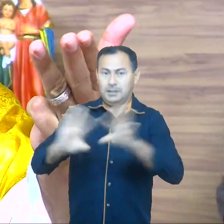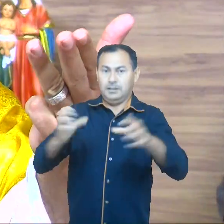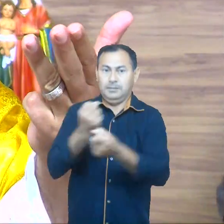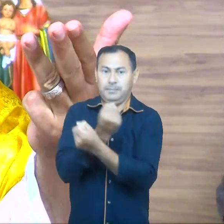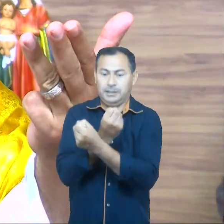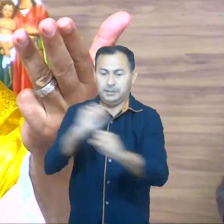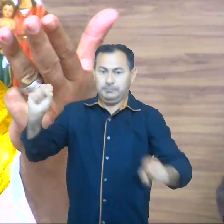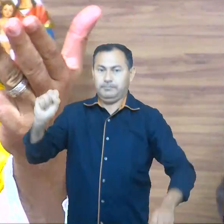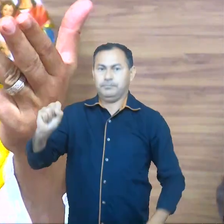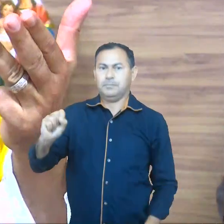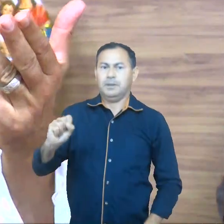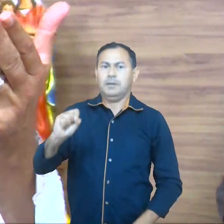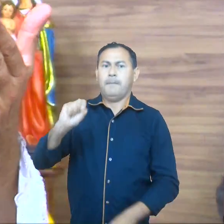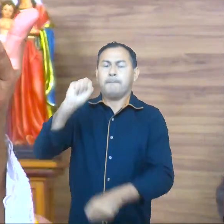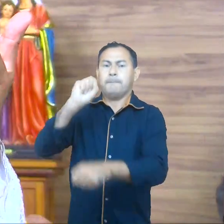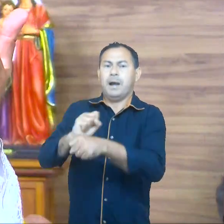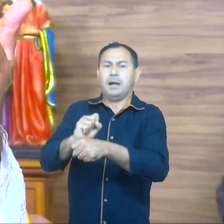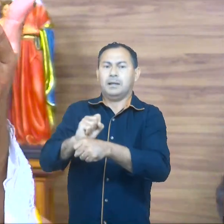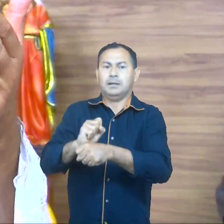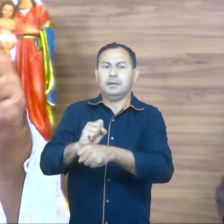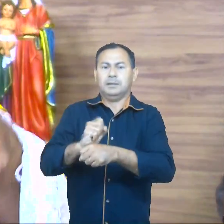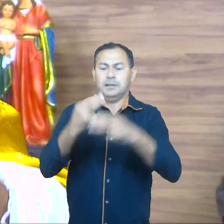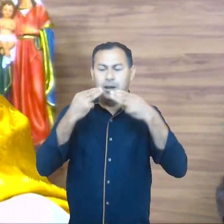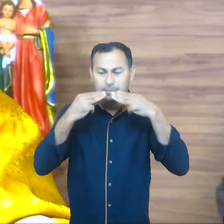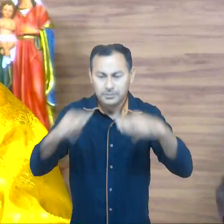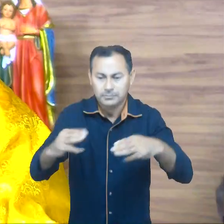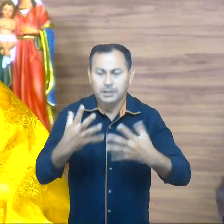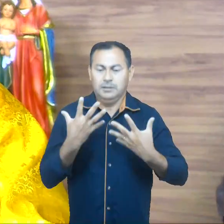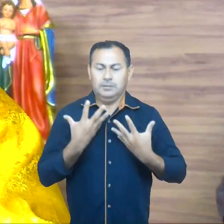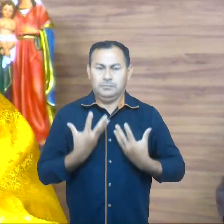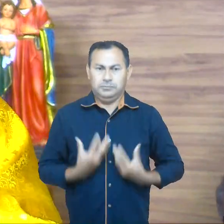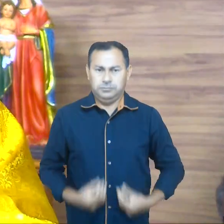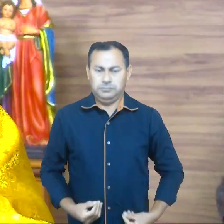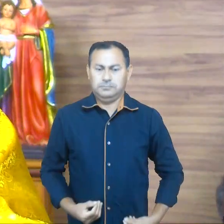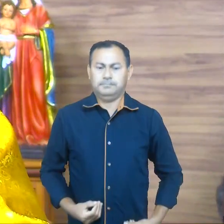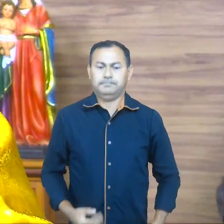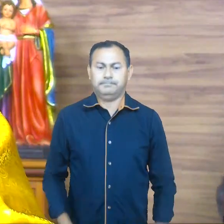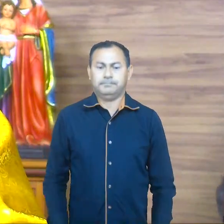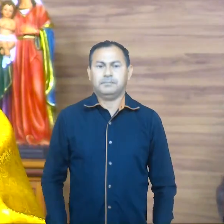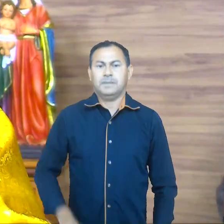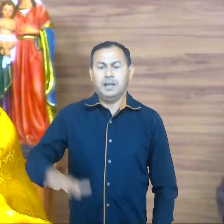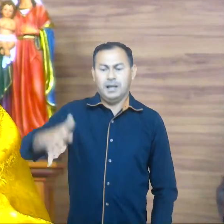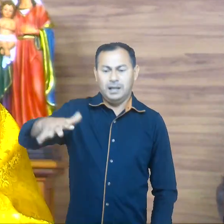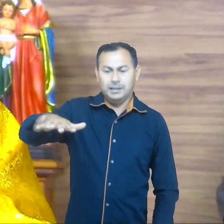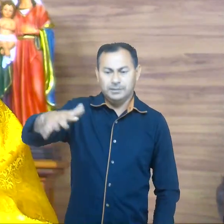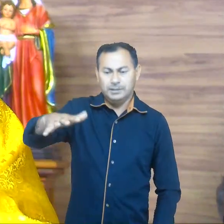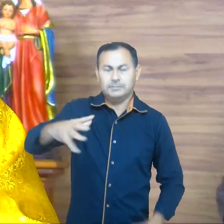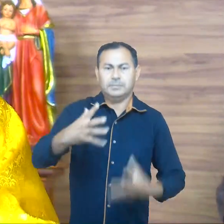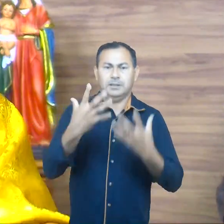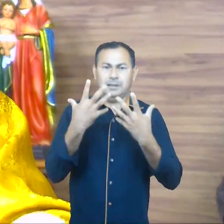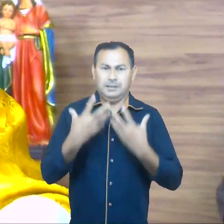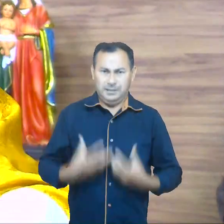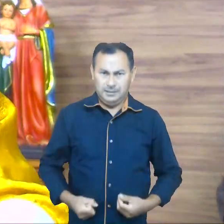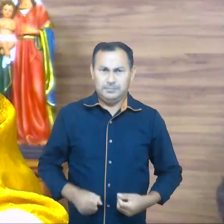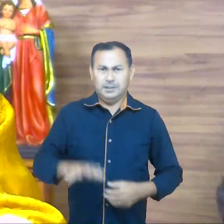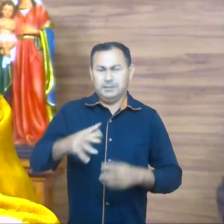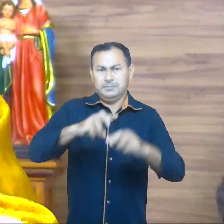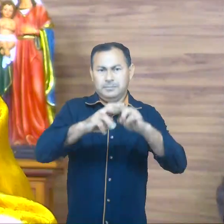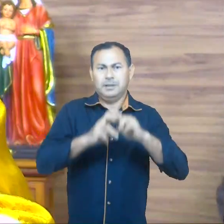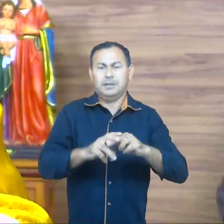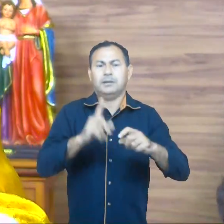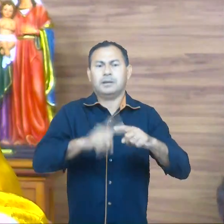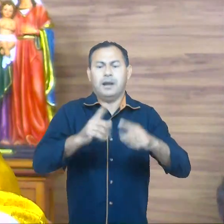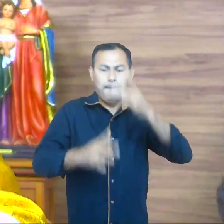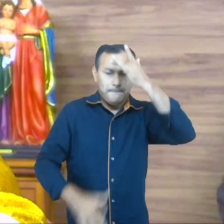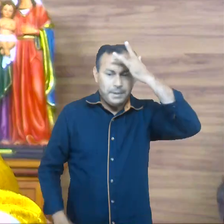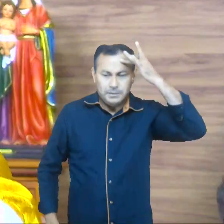libertações, desiste do ministério pelo cansaço. Muitas vezes é pelo cansaço, muitas vezes é porque as